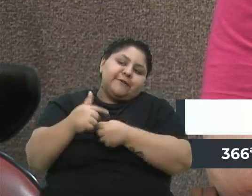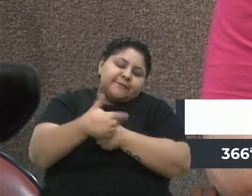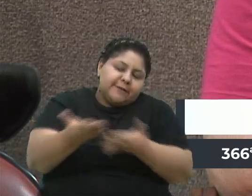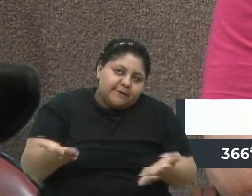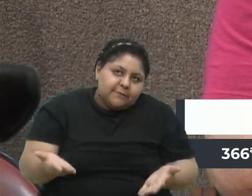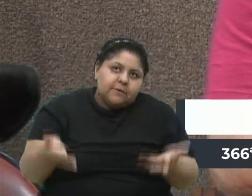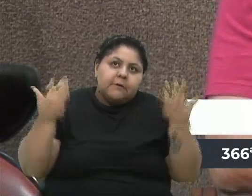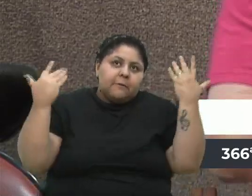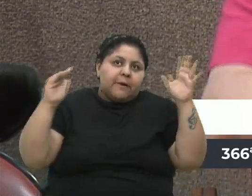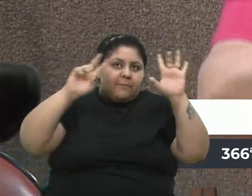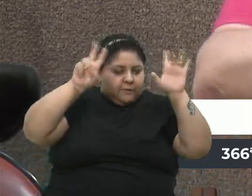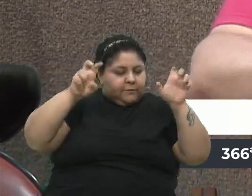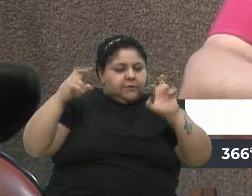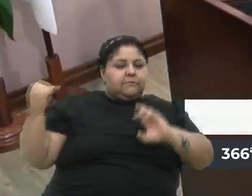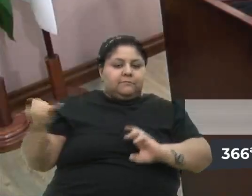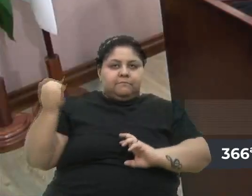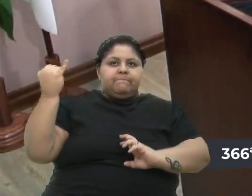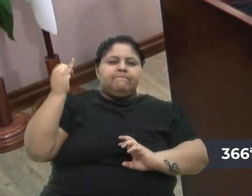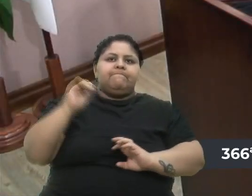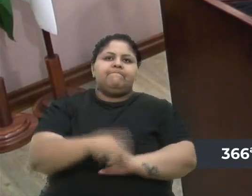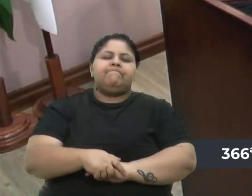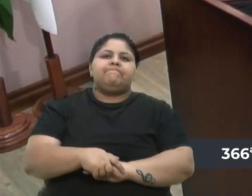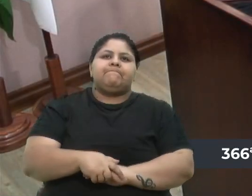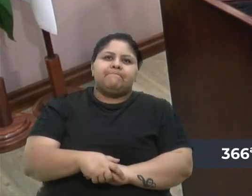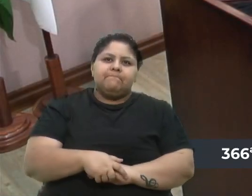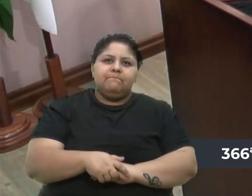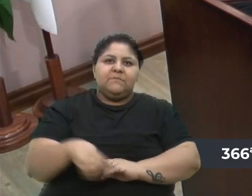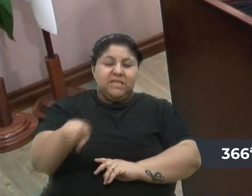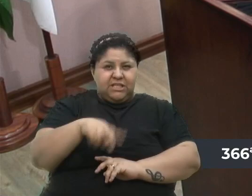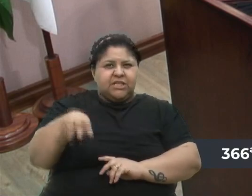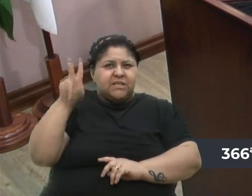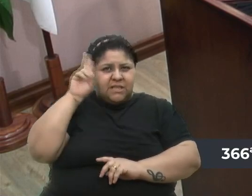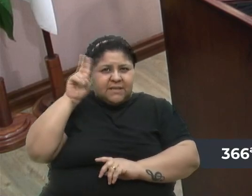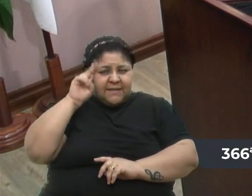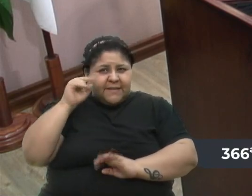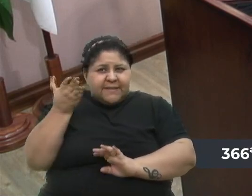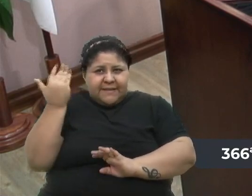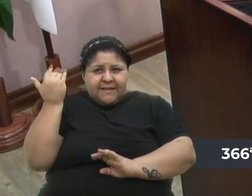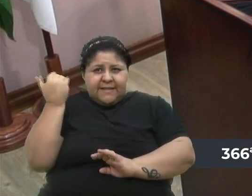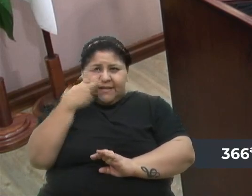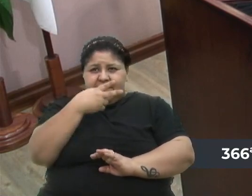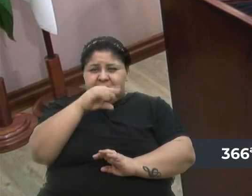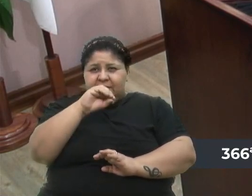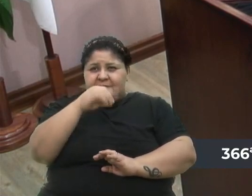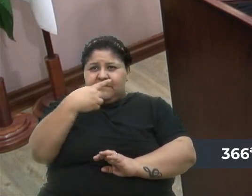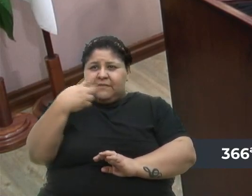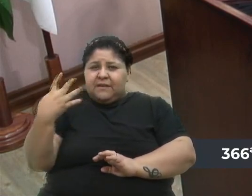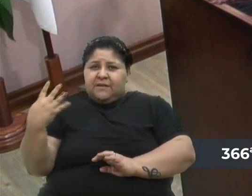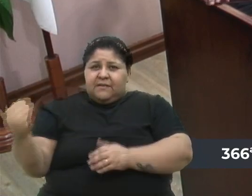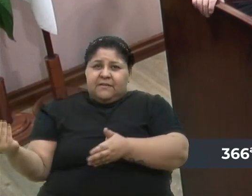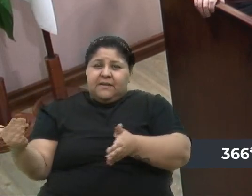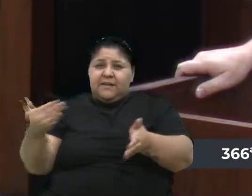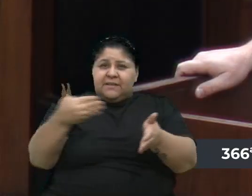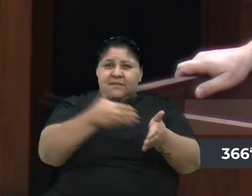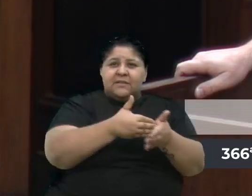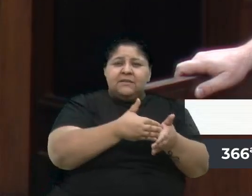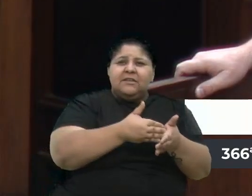tema, que é muito importante. Obrigado, vereador Alberto. E a gente lembra, na Copa 2014, quem recebeu uma delegação foi Viamão.